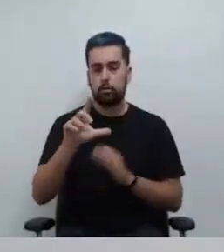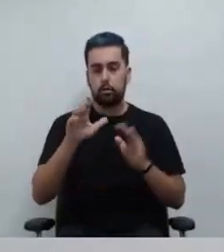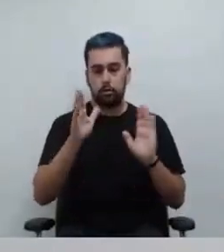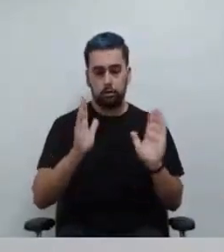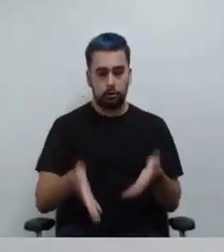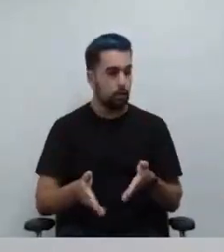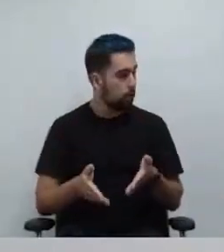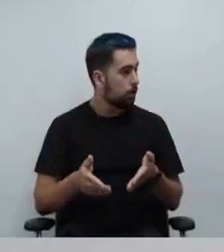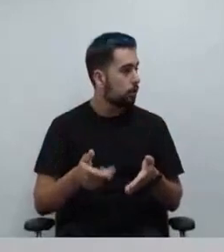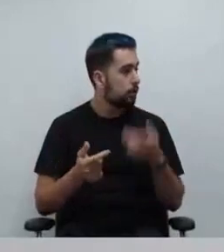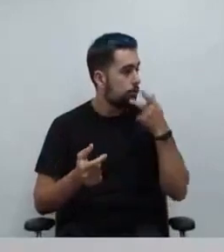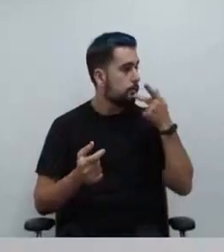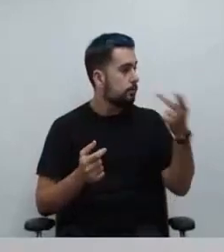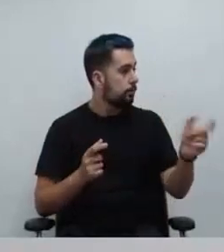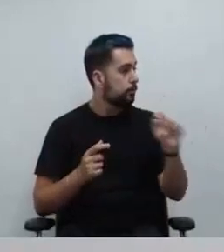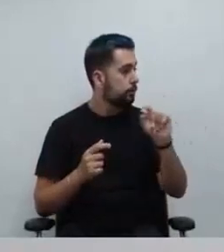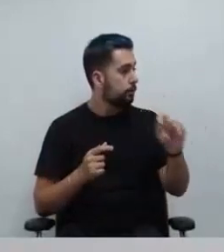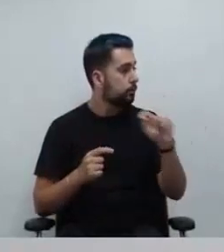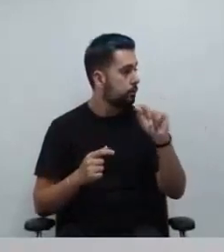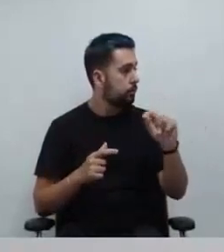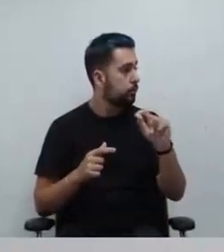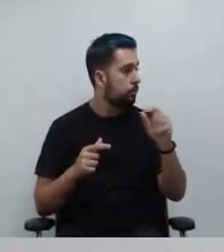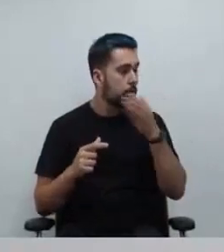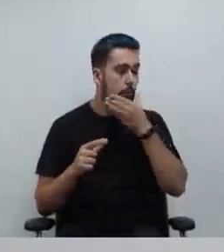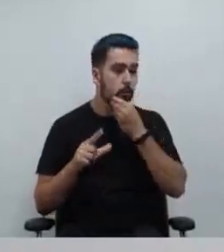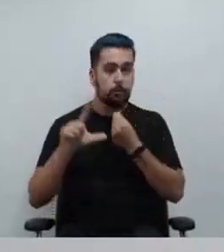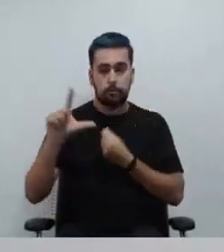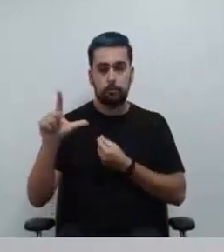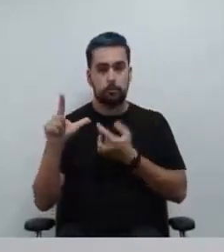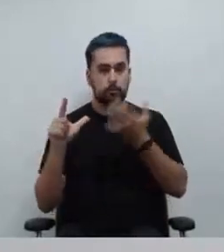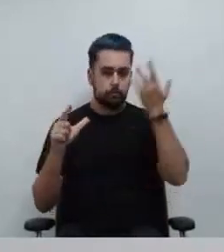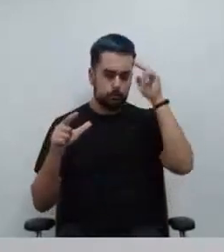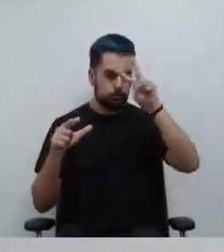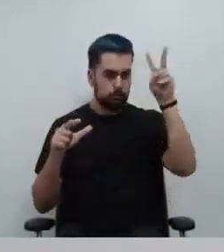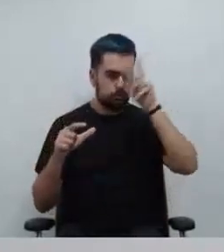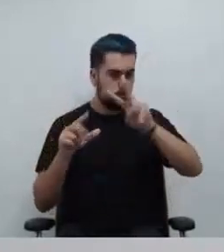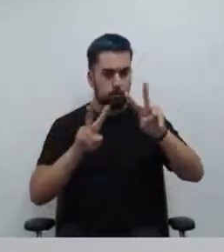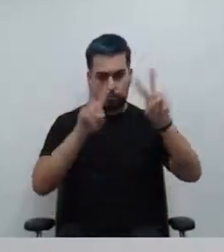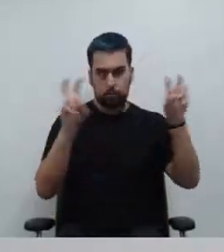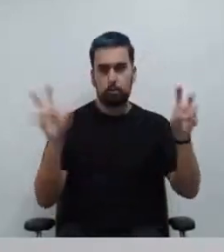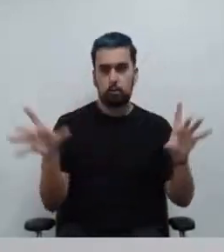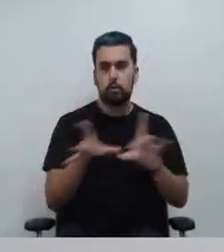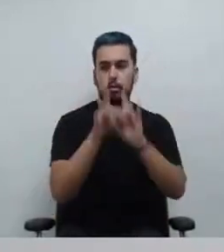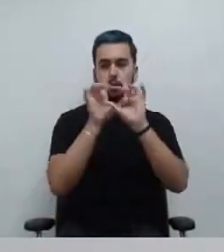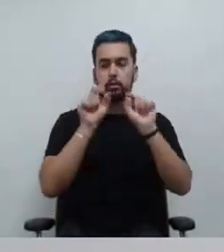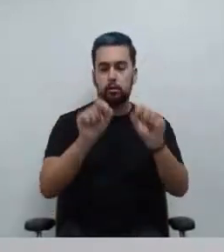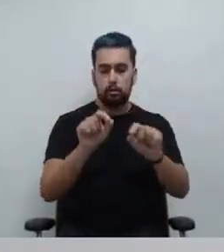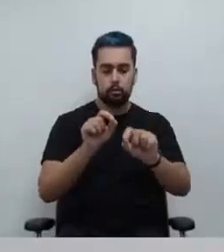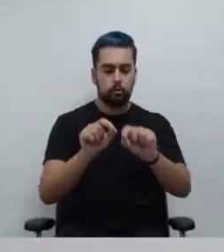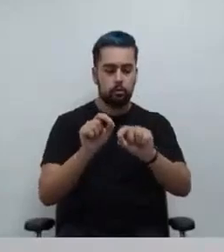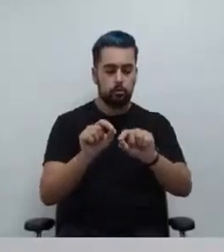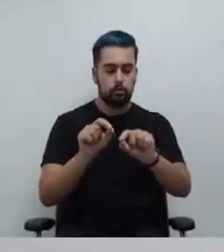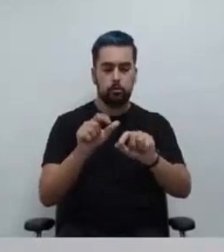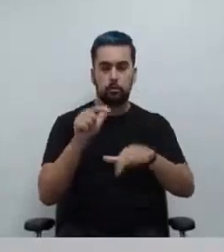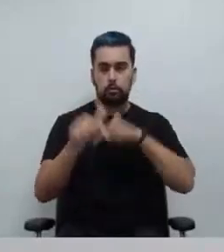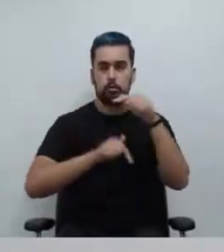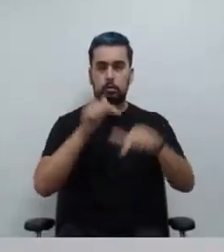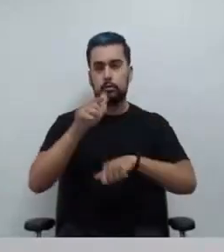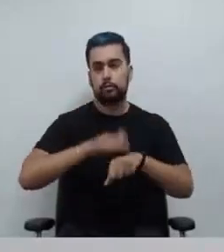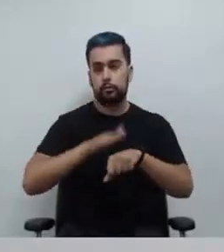né, falando um pouquinho, o Luiz Felipe, para quem não vai se recordar, esse tema está diretamente relacionado a um